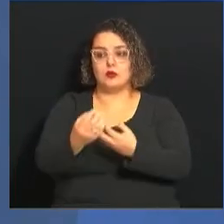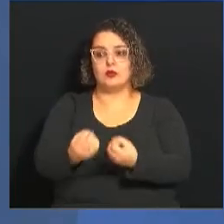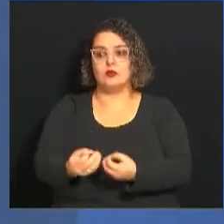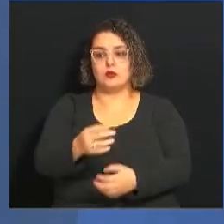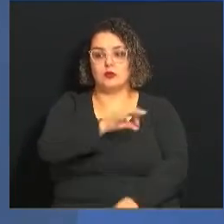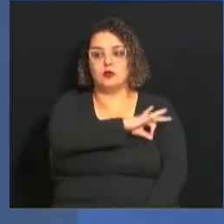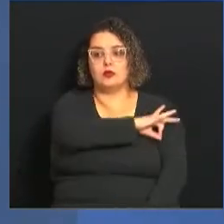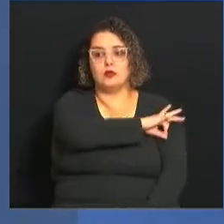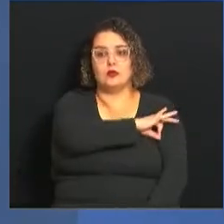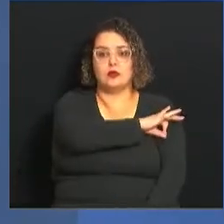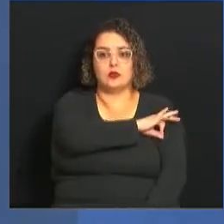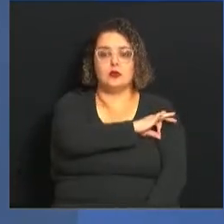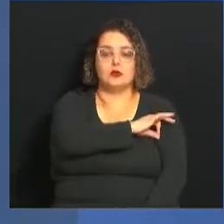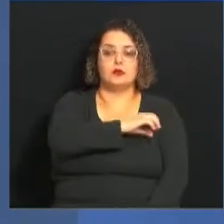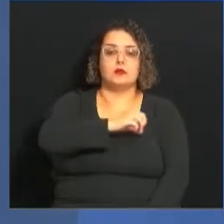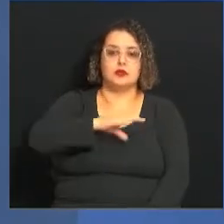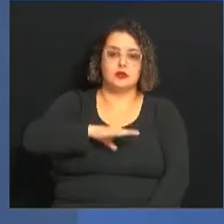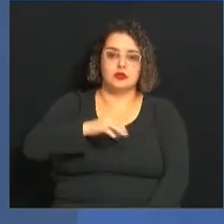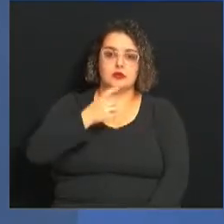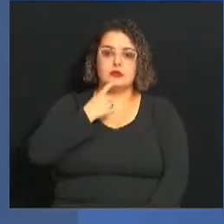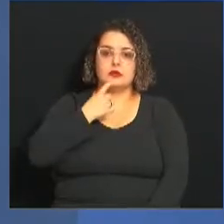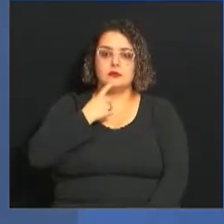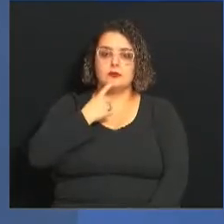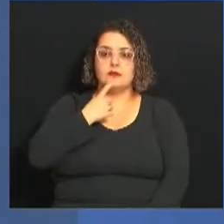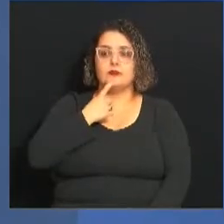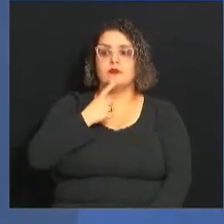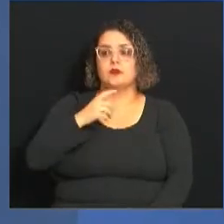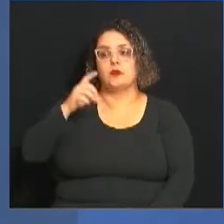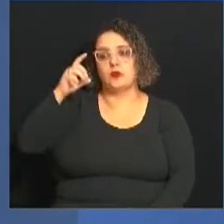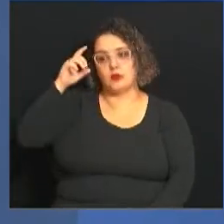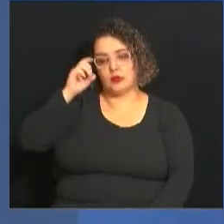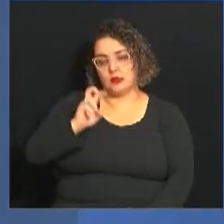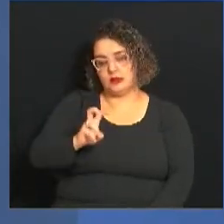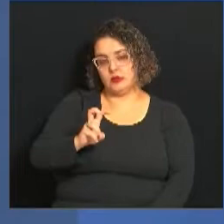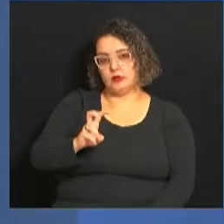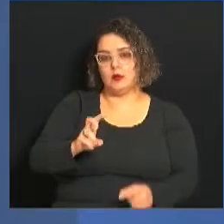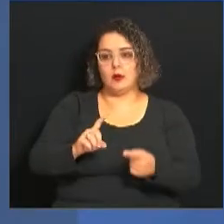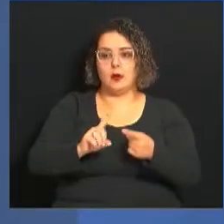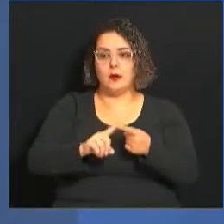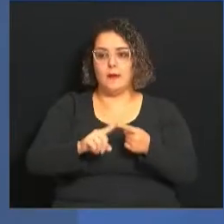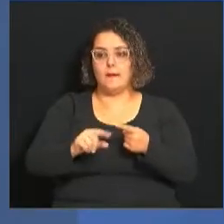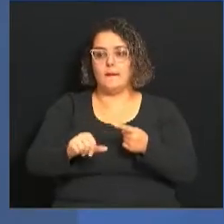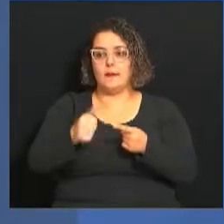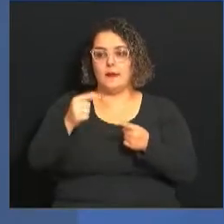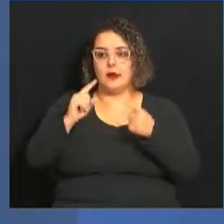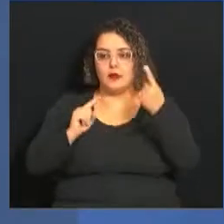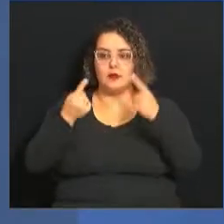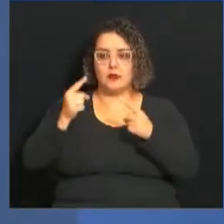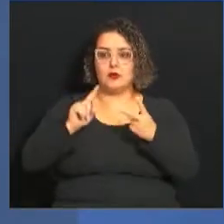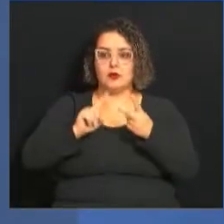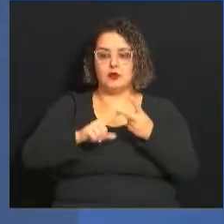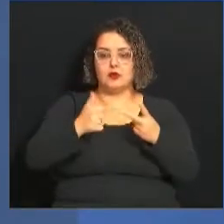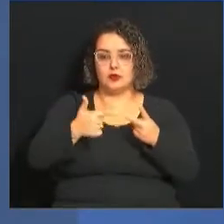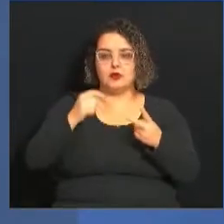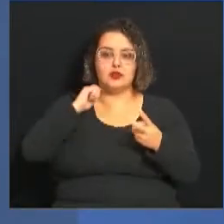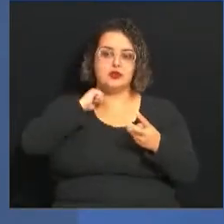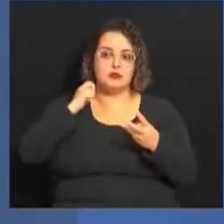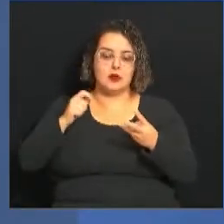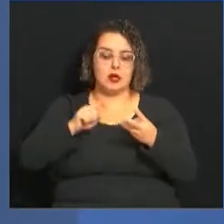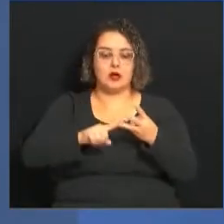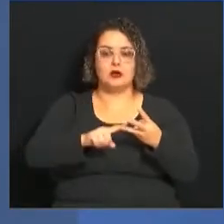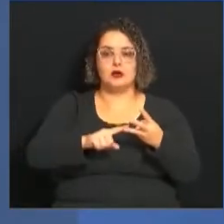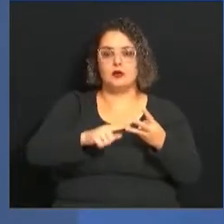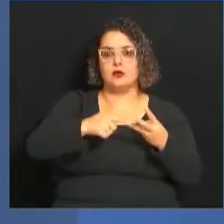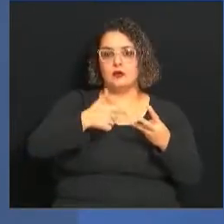somam 5, eles ocorreram em 1º de fevereiro, 2 de maio, 3 de fevereiro e 20 de fevereiro.